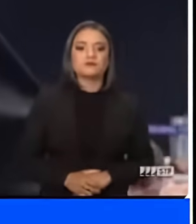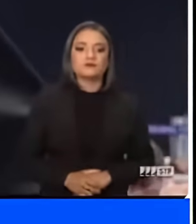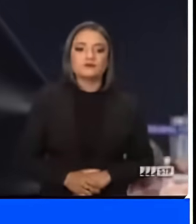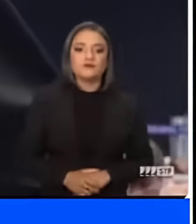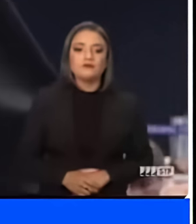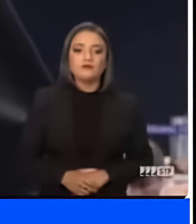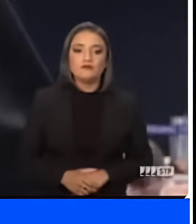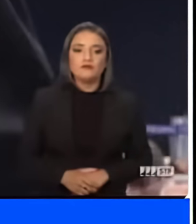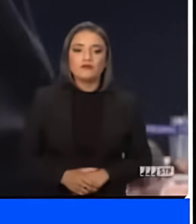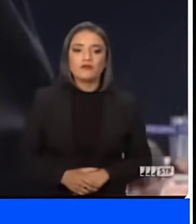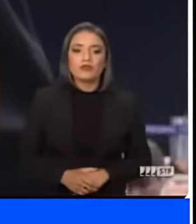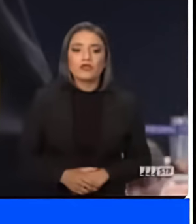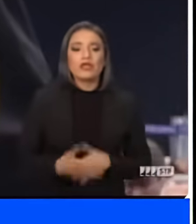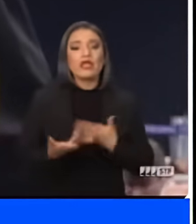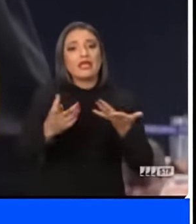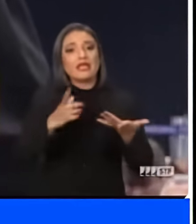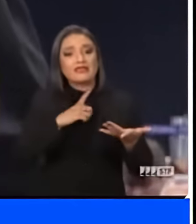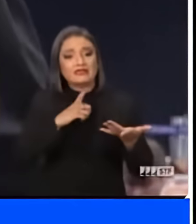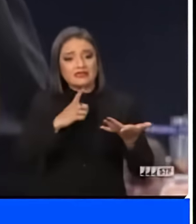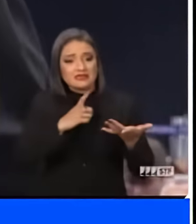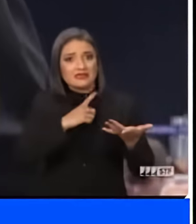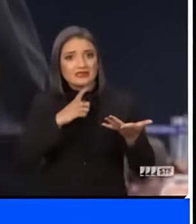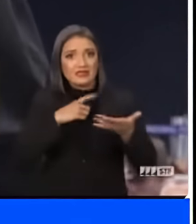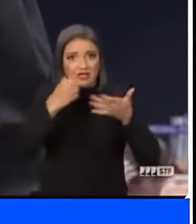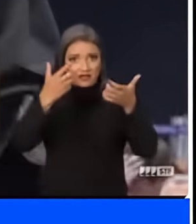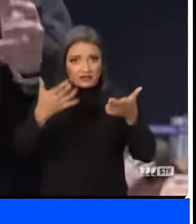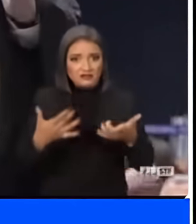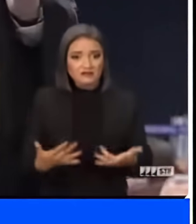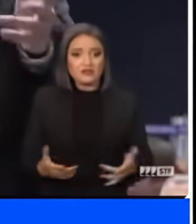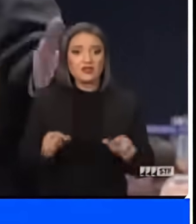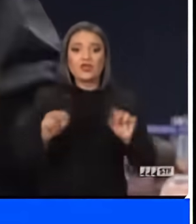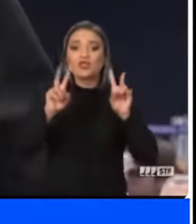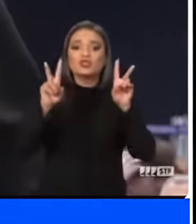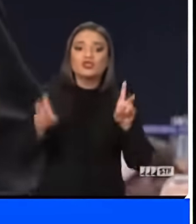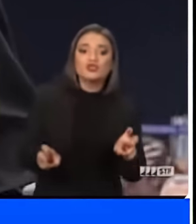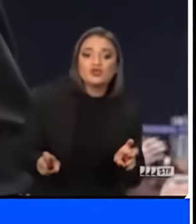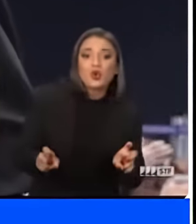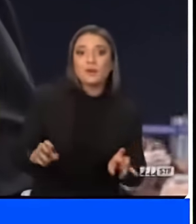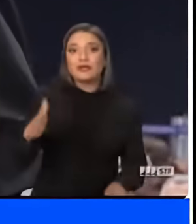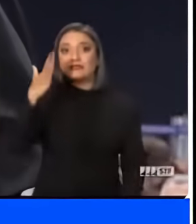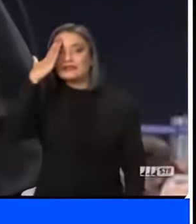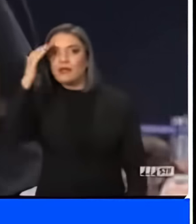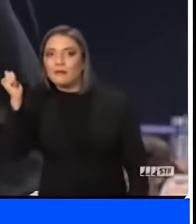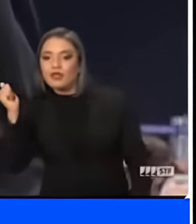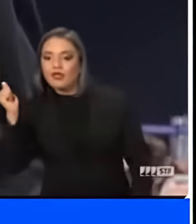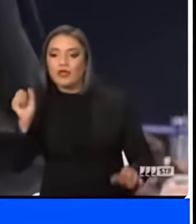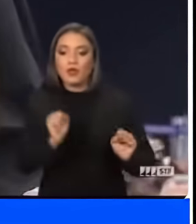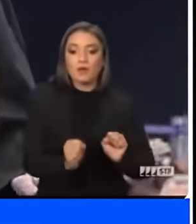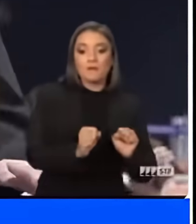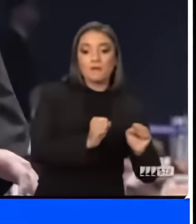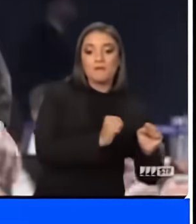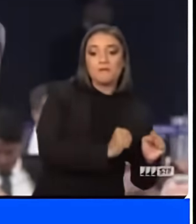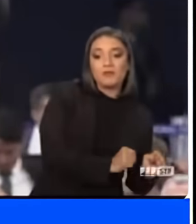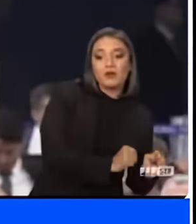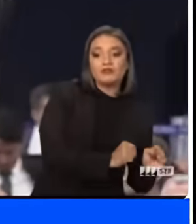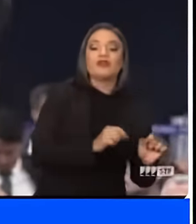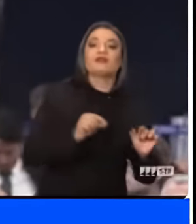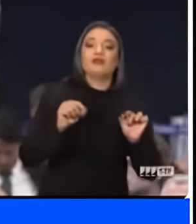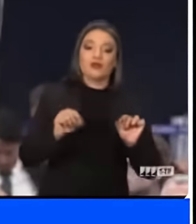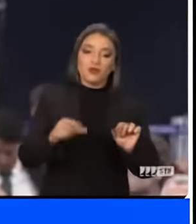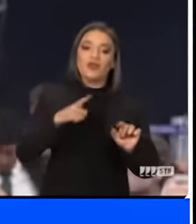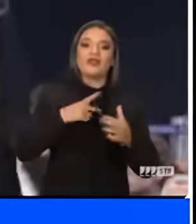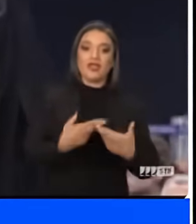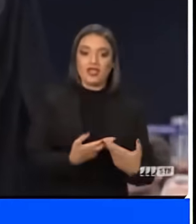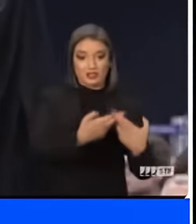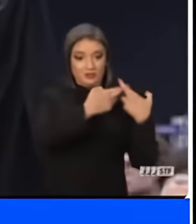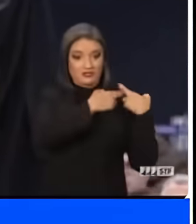disse no exórdio dessa peroração sobre a relação entre saber e poder, e que o dever do advogado é levantar a